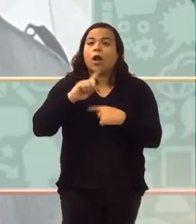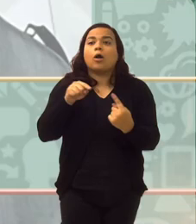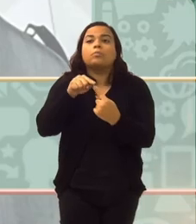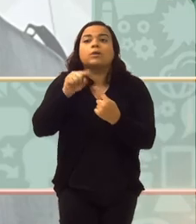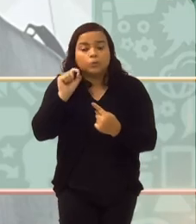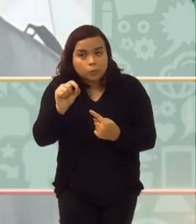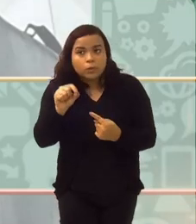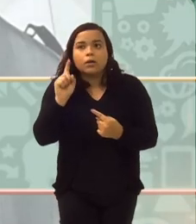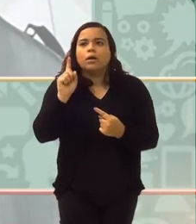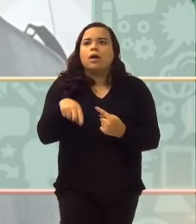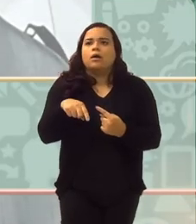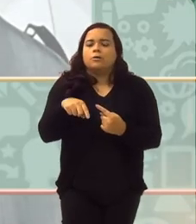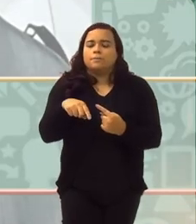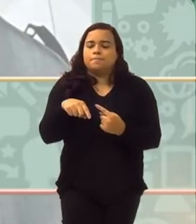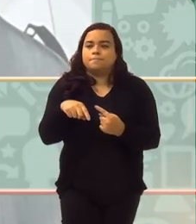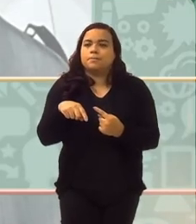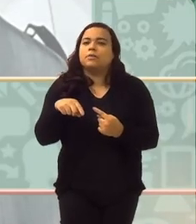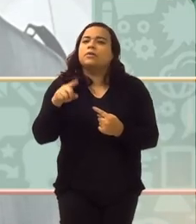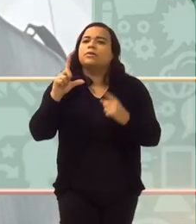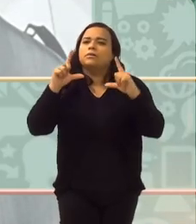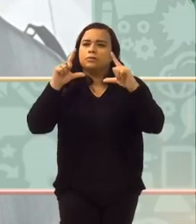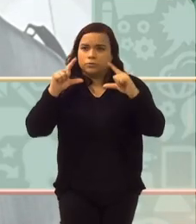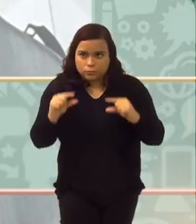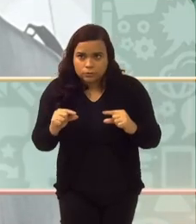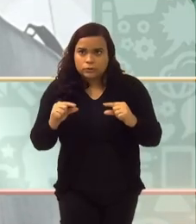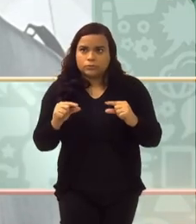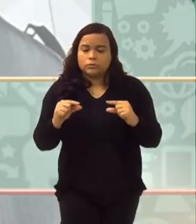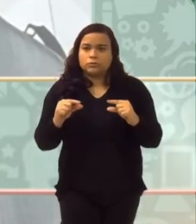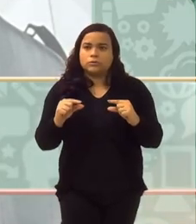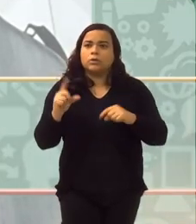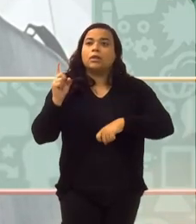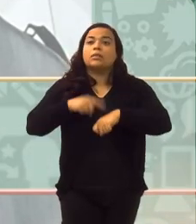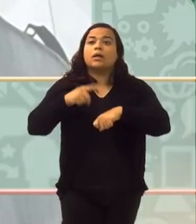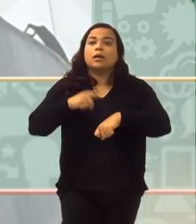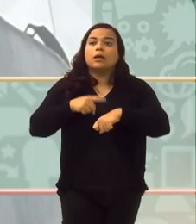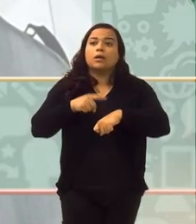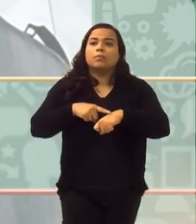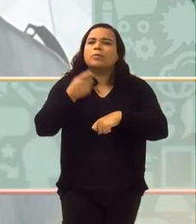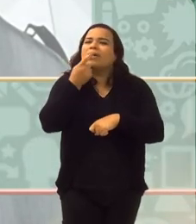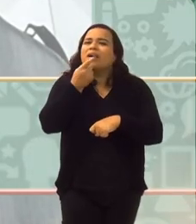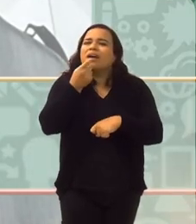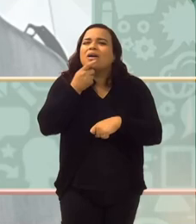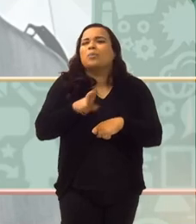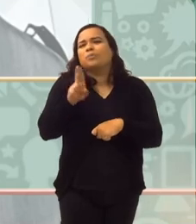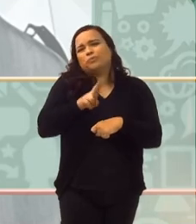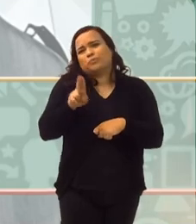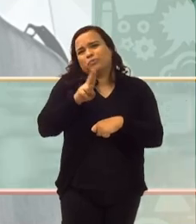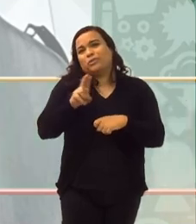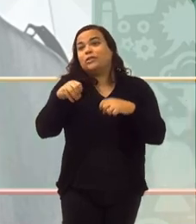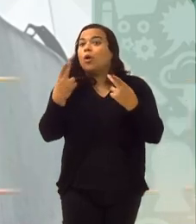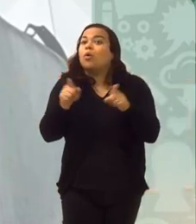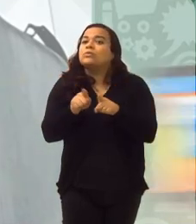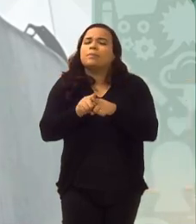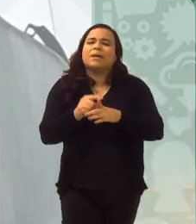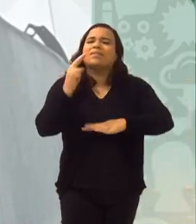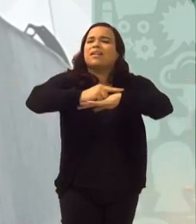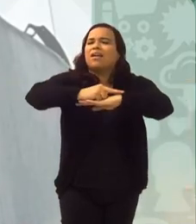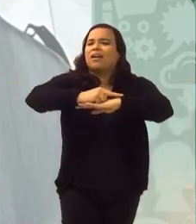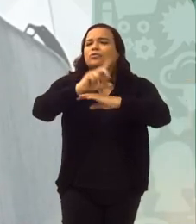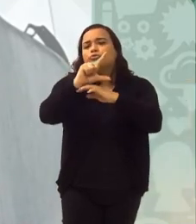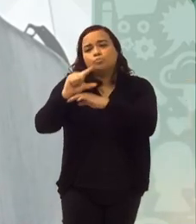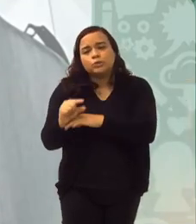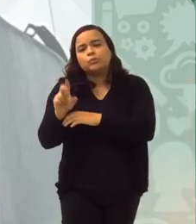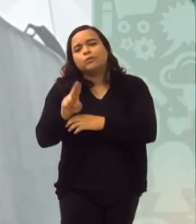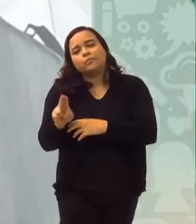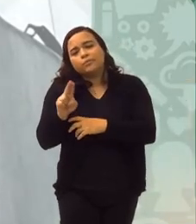da musicoterapia é realmente diminuir esse tempo de uso de medicamento, né,